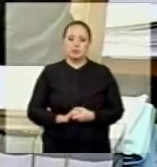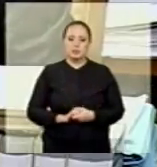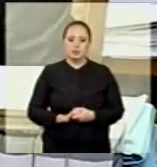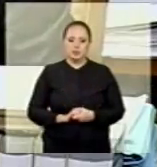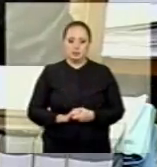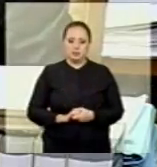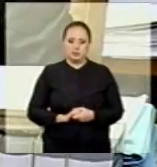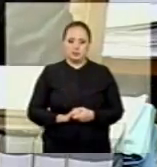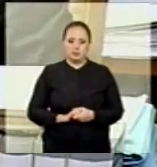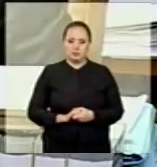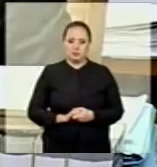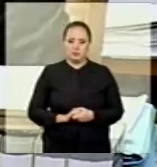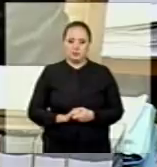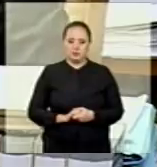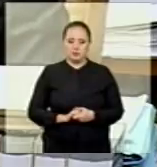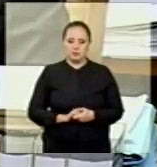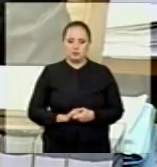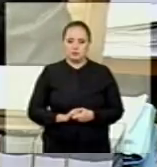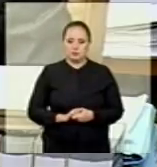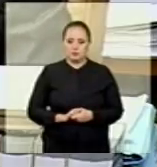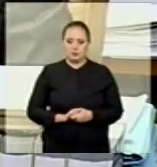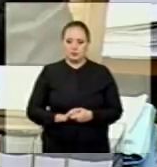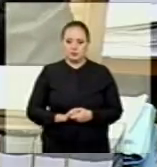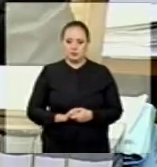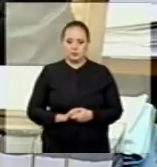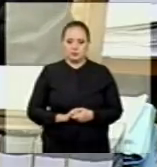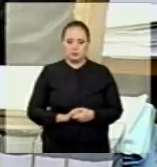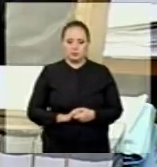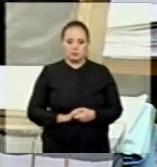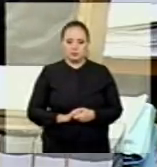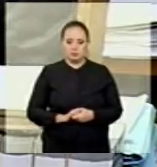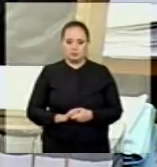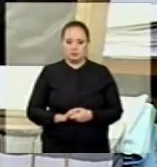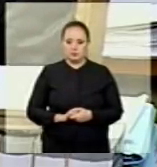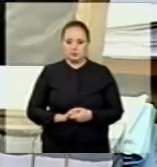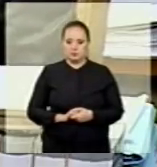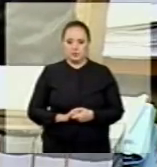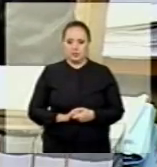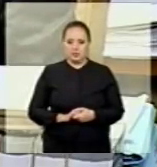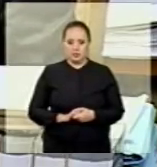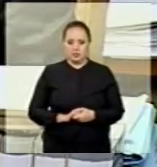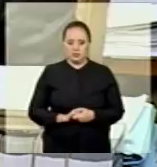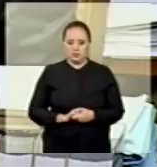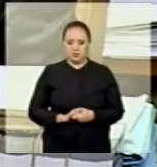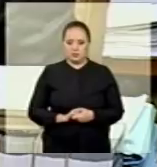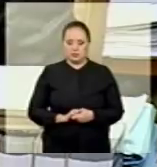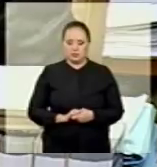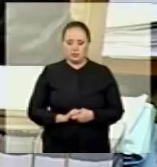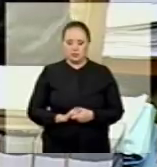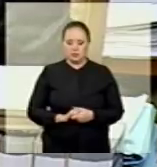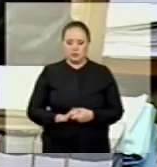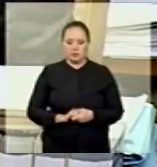que o Supremo Tribunal Federal, ao firmar a interpretação que está a fazer, acolhendo